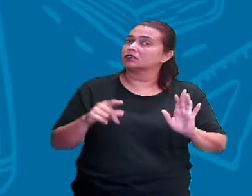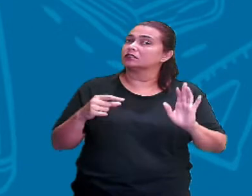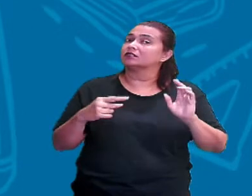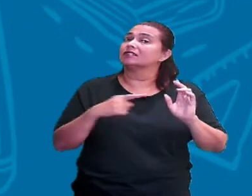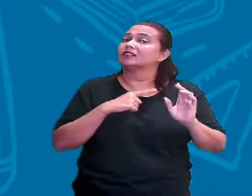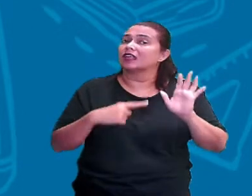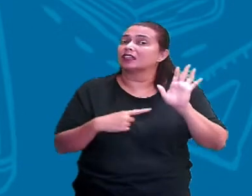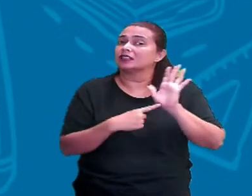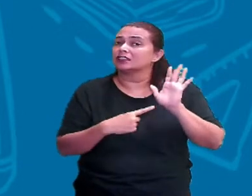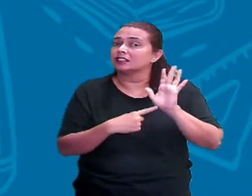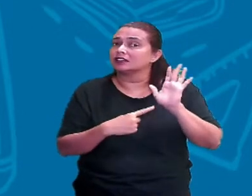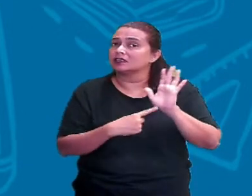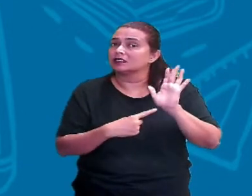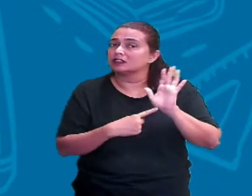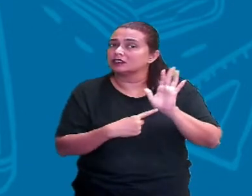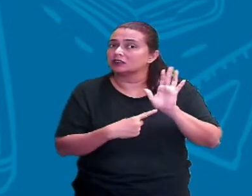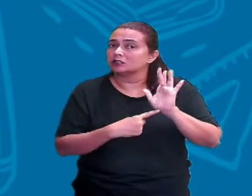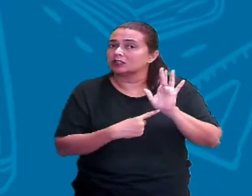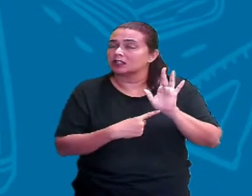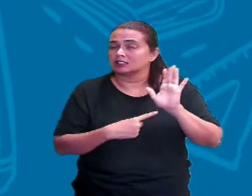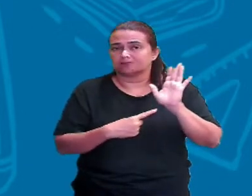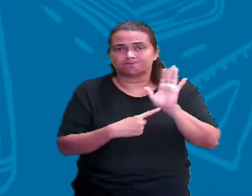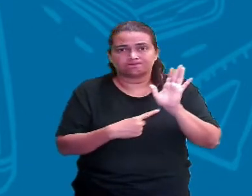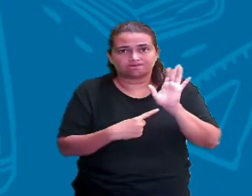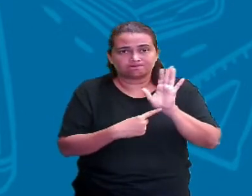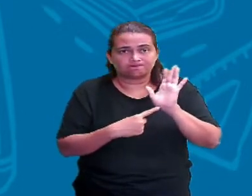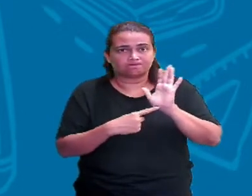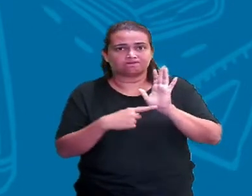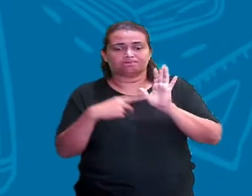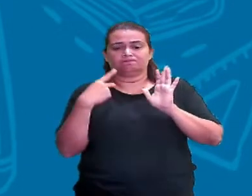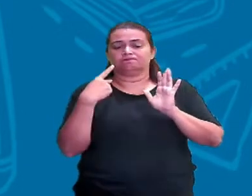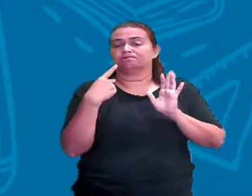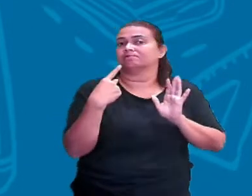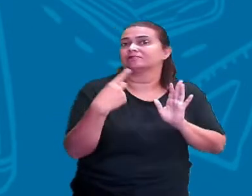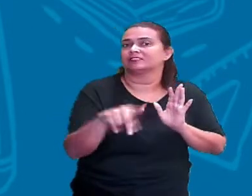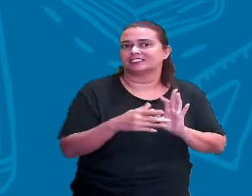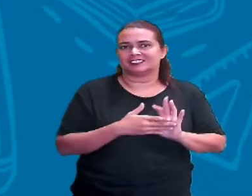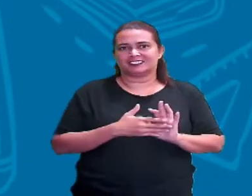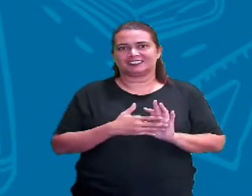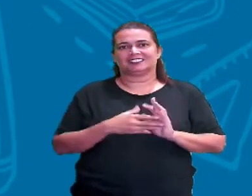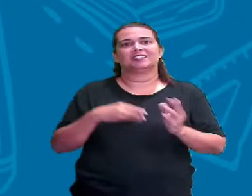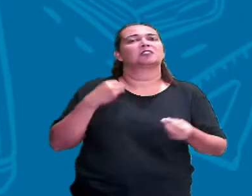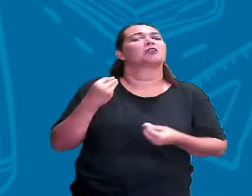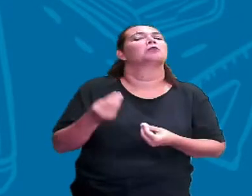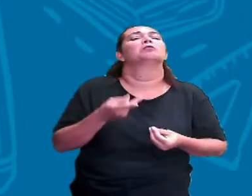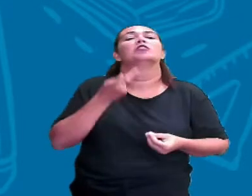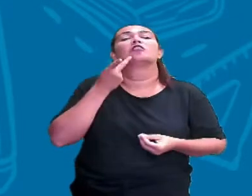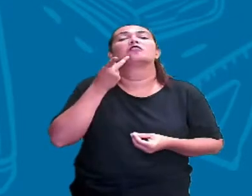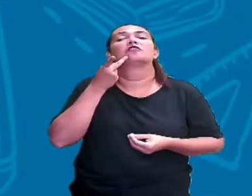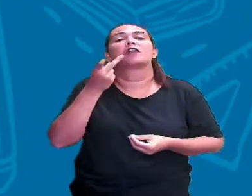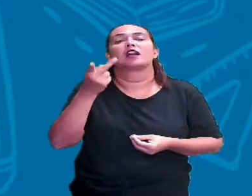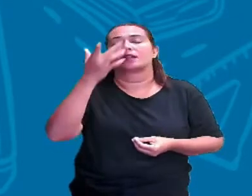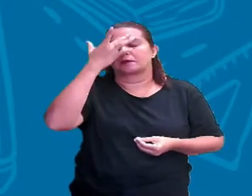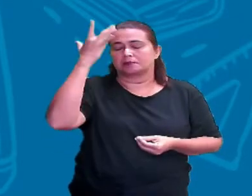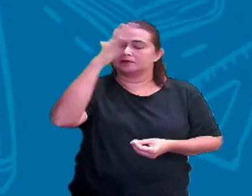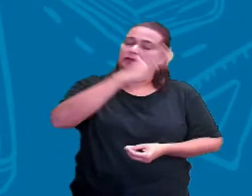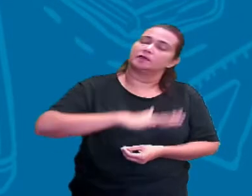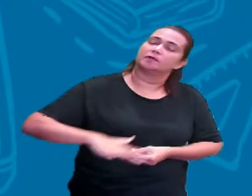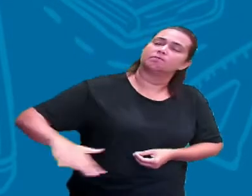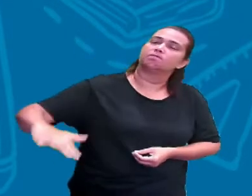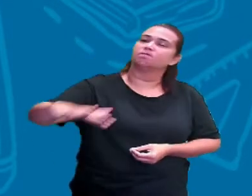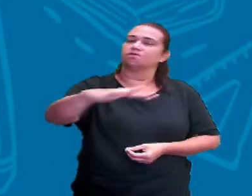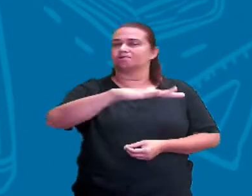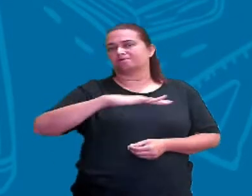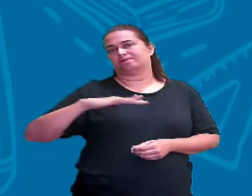sua maneira, né, de manifestação, não é? na boca e na fala do povo,